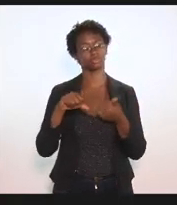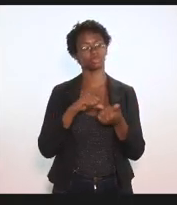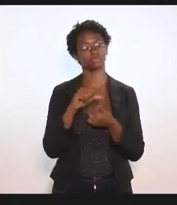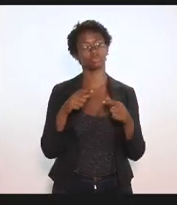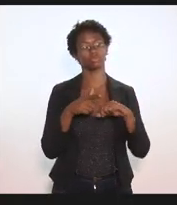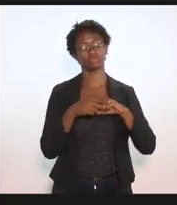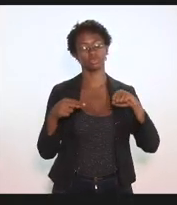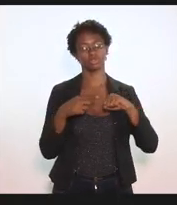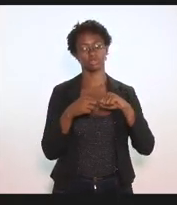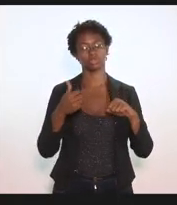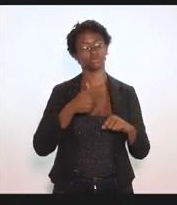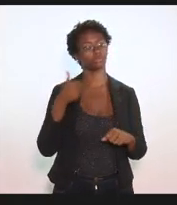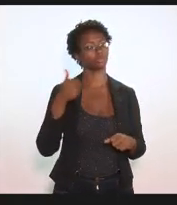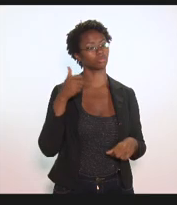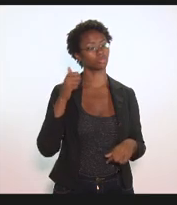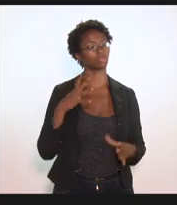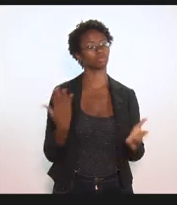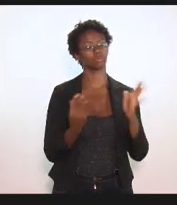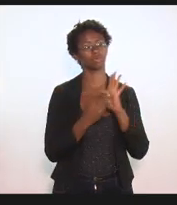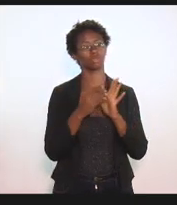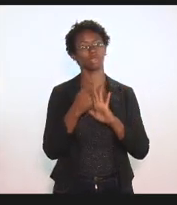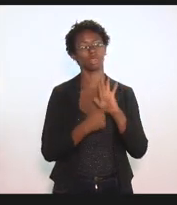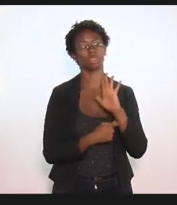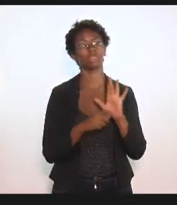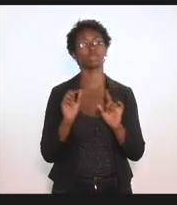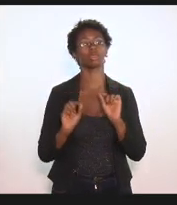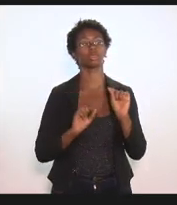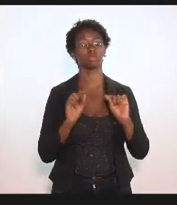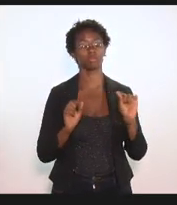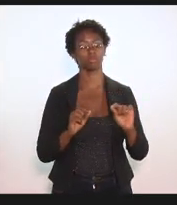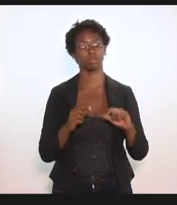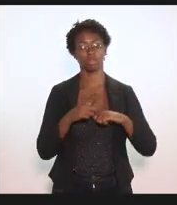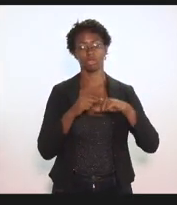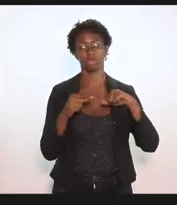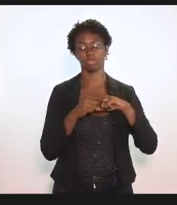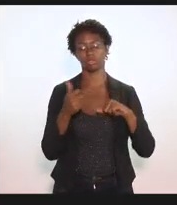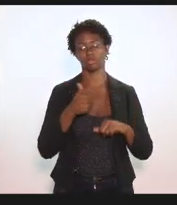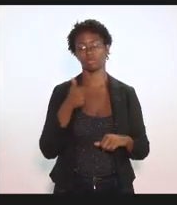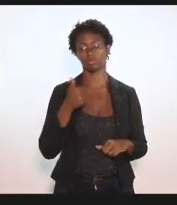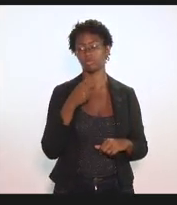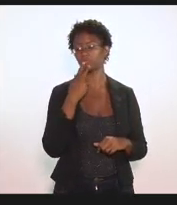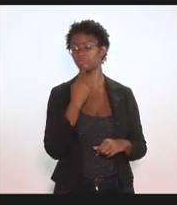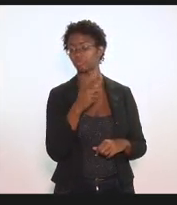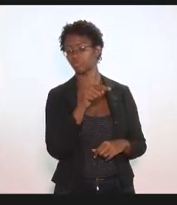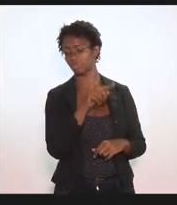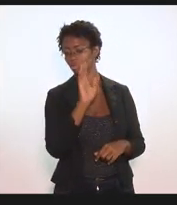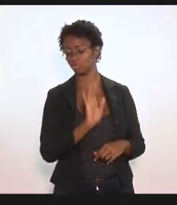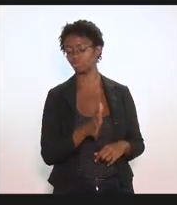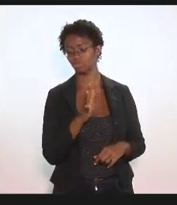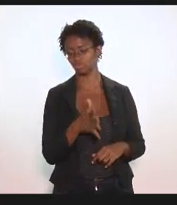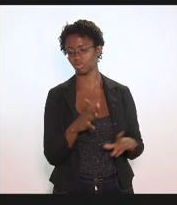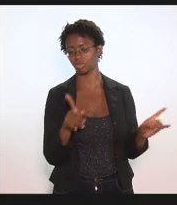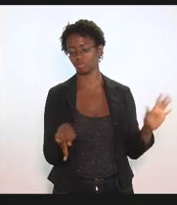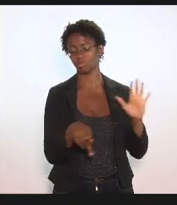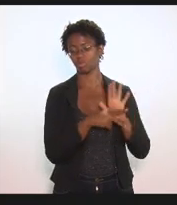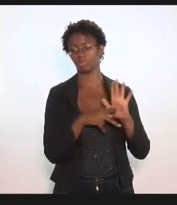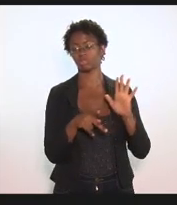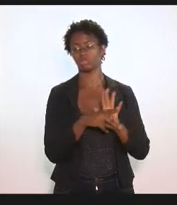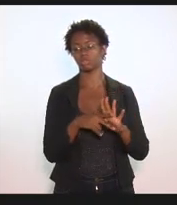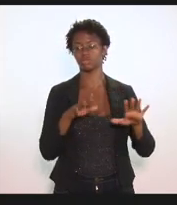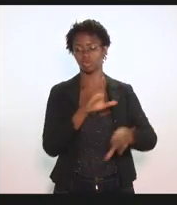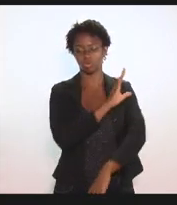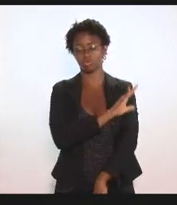1º para conter a seguinte redação. Artigo 1º. Fica declarado como patrimônio imaterial,